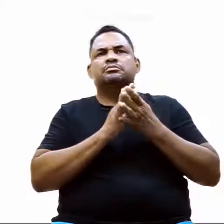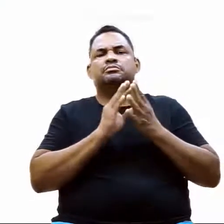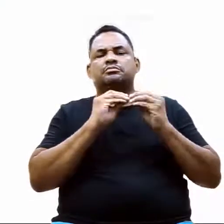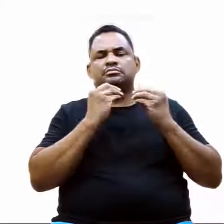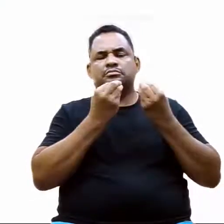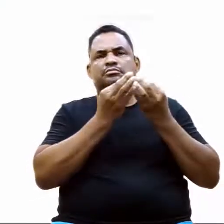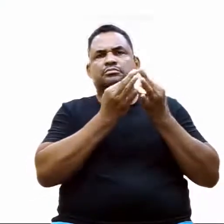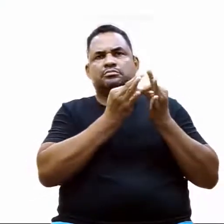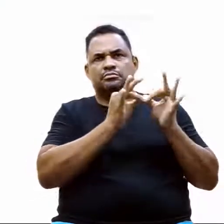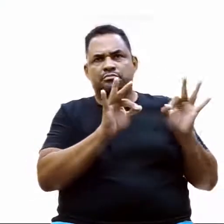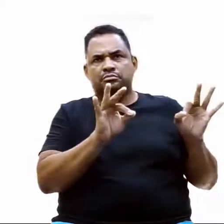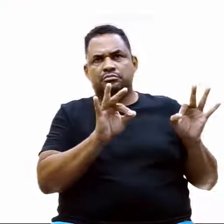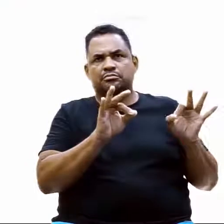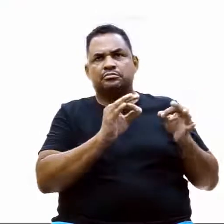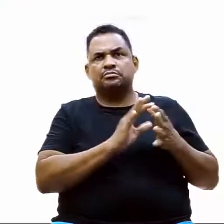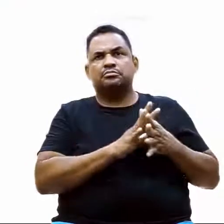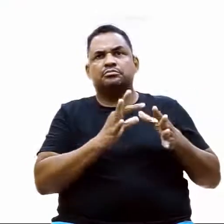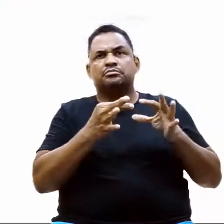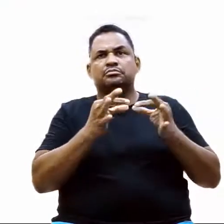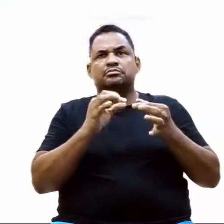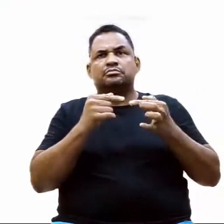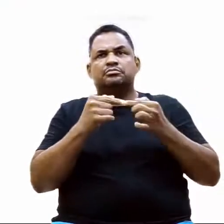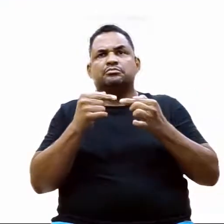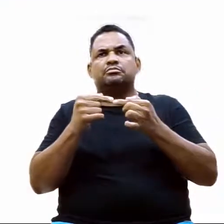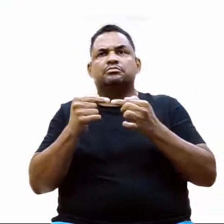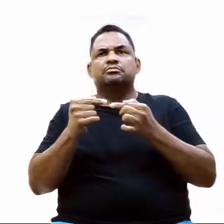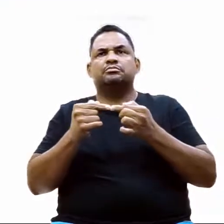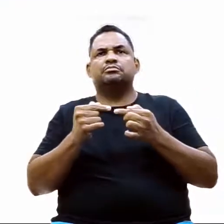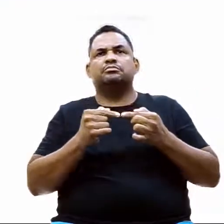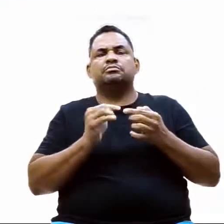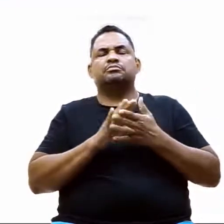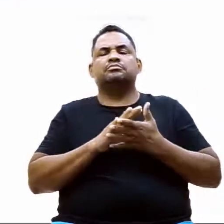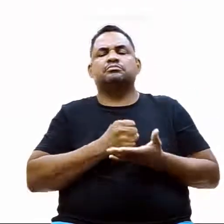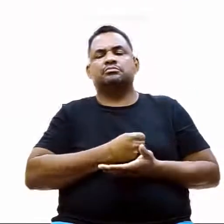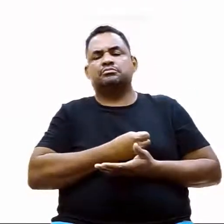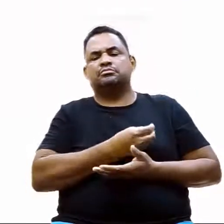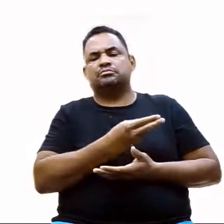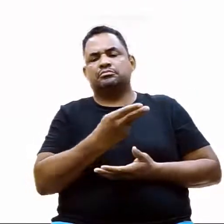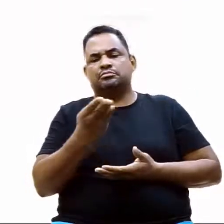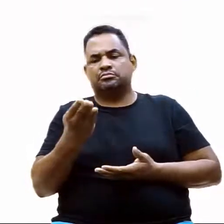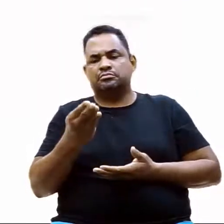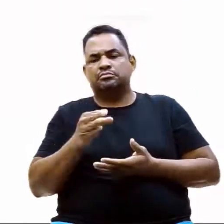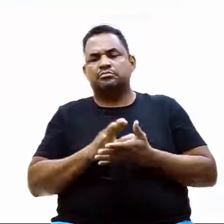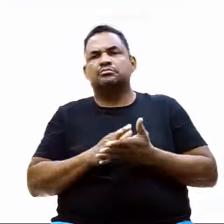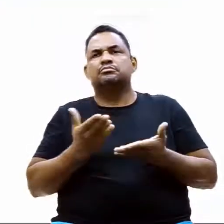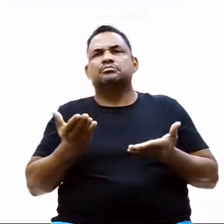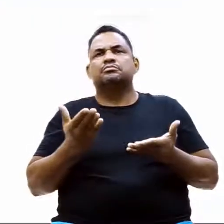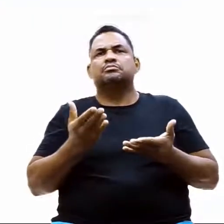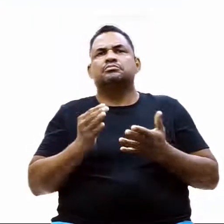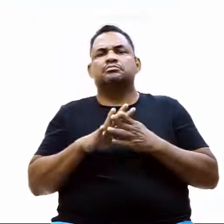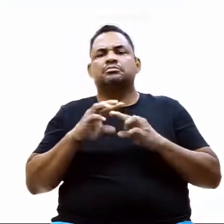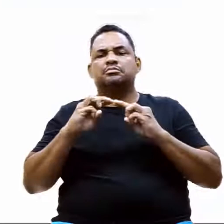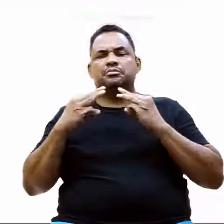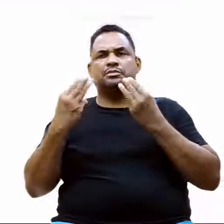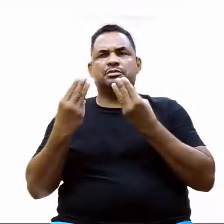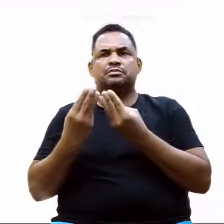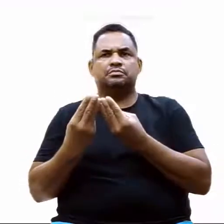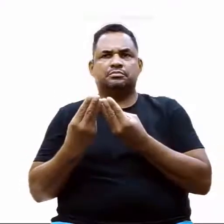mais simples, unidas sempre na mesma proporção em massa,